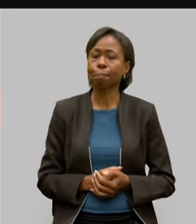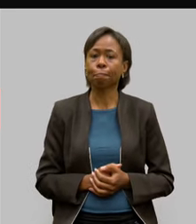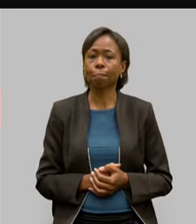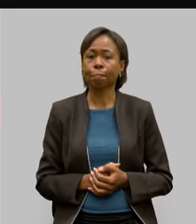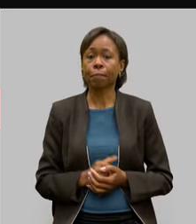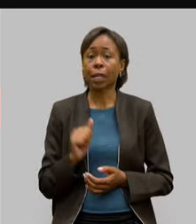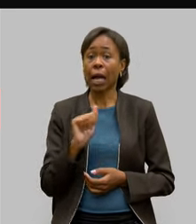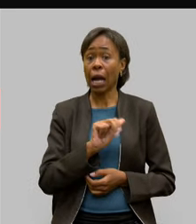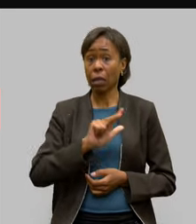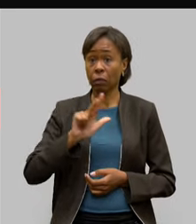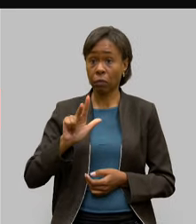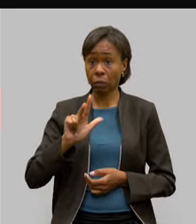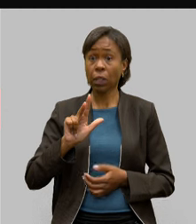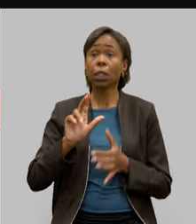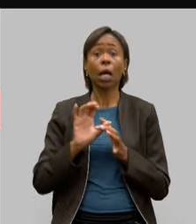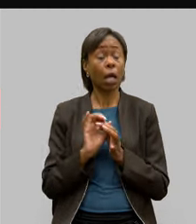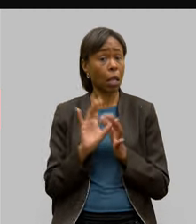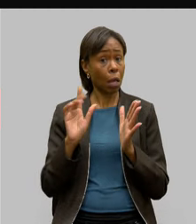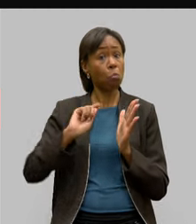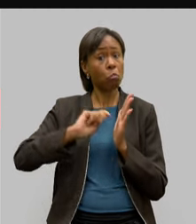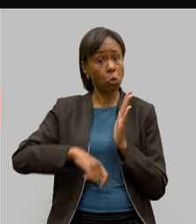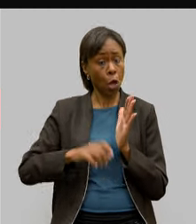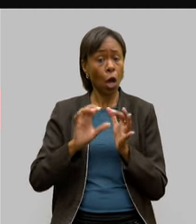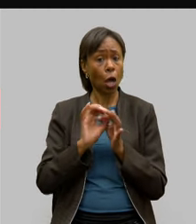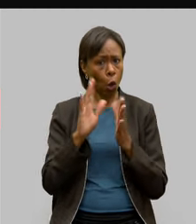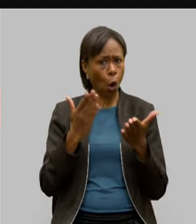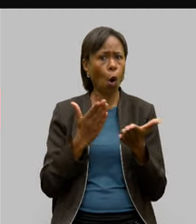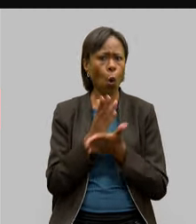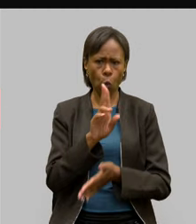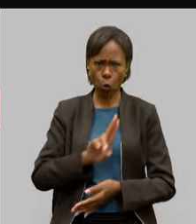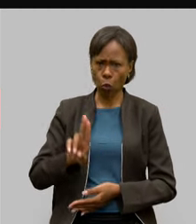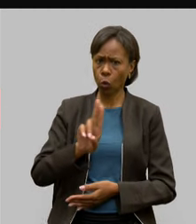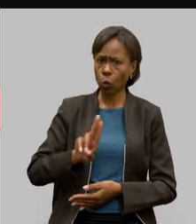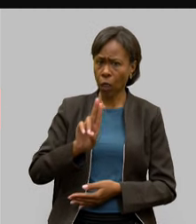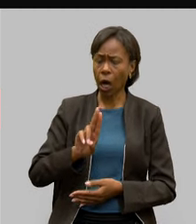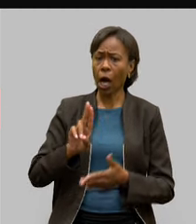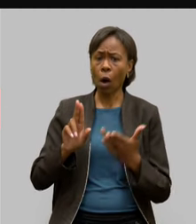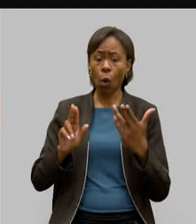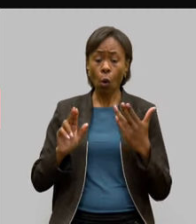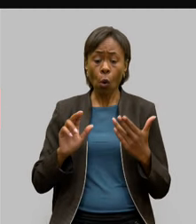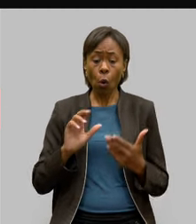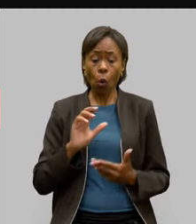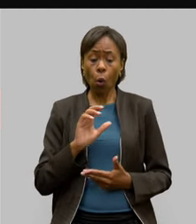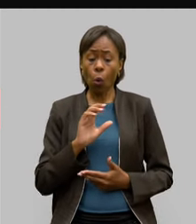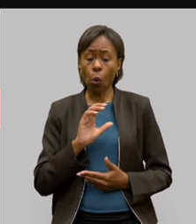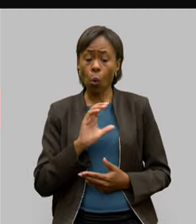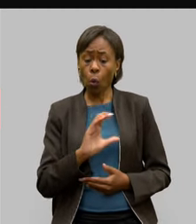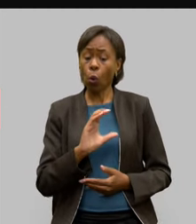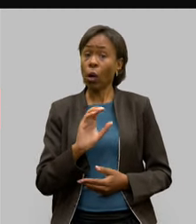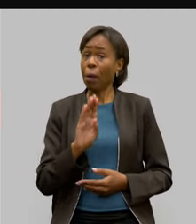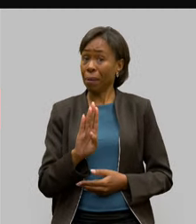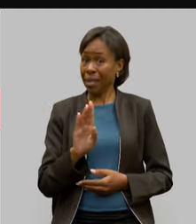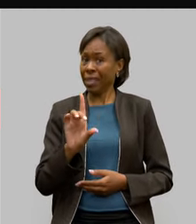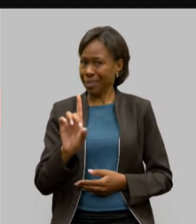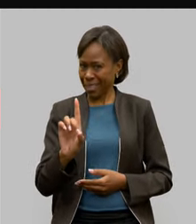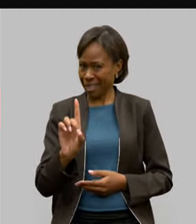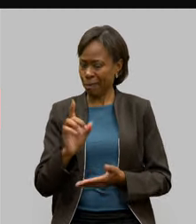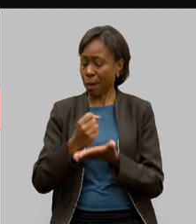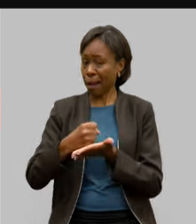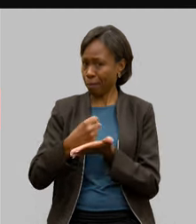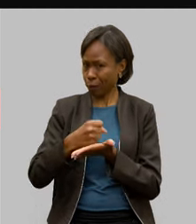Anvisa liberou o uso do canabidiol né começaram a liberar a importação dos medicamentos e aí a gente fez as